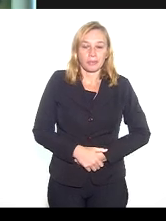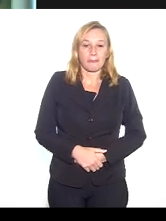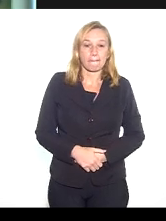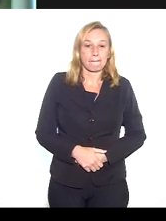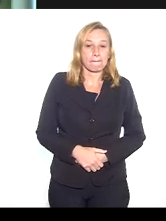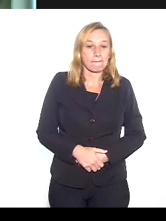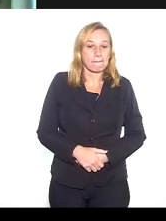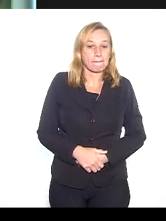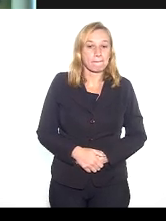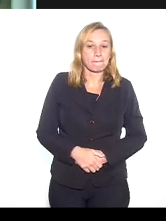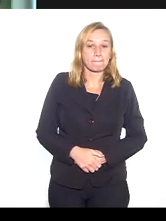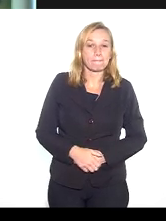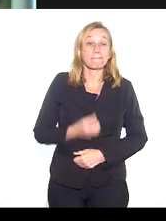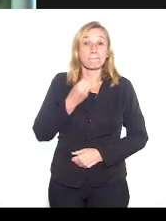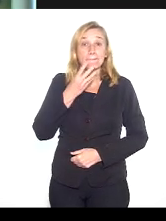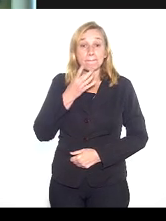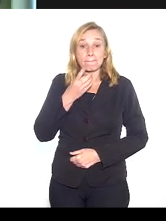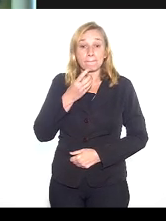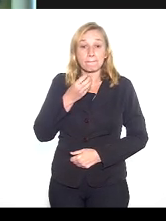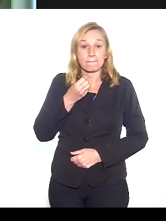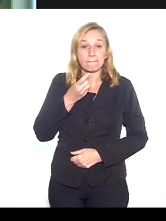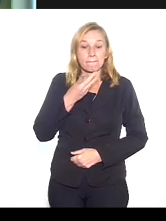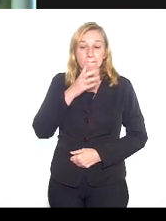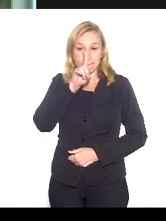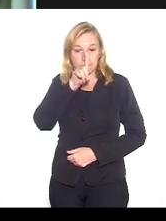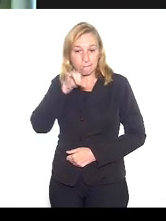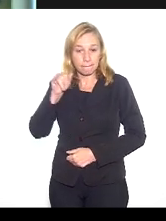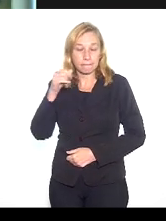Bom dia, senhores deputados. Bom dia, deputado Rodrigo Mourinho,